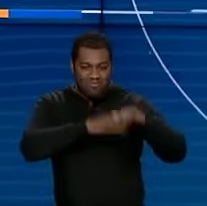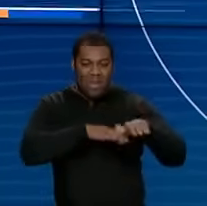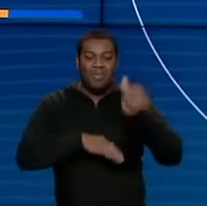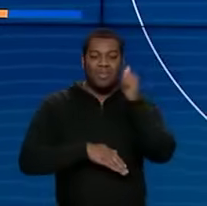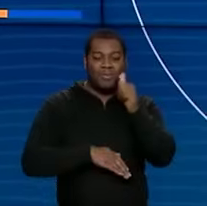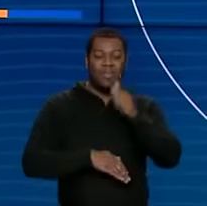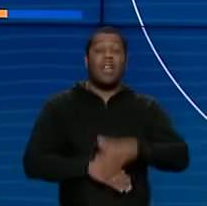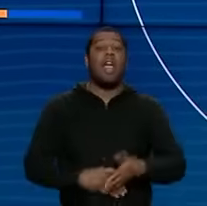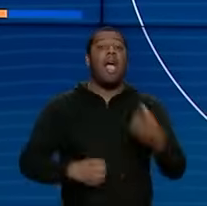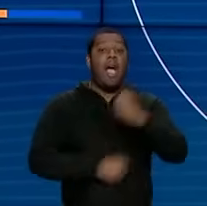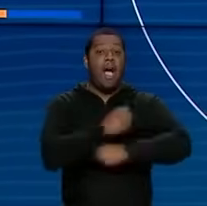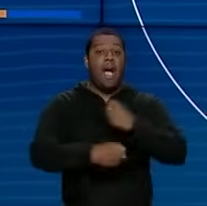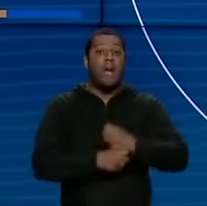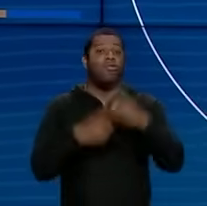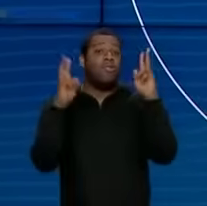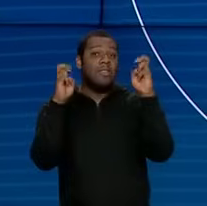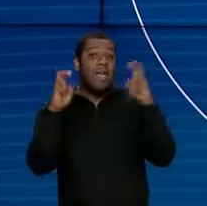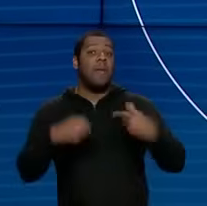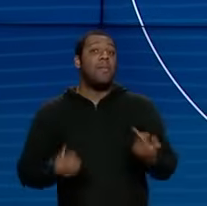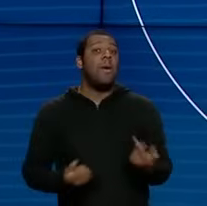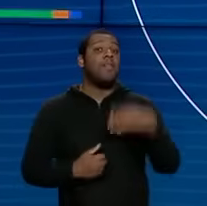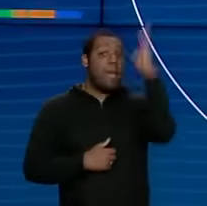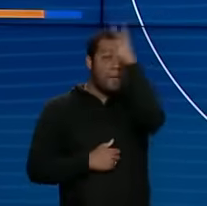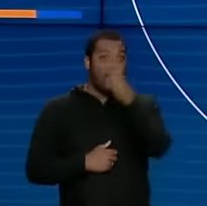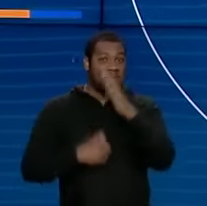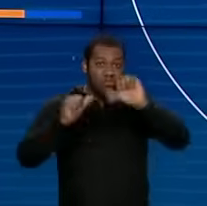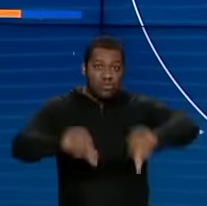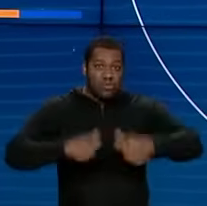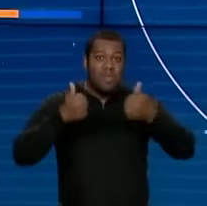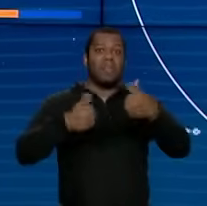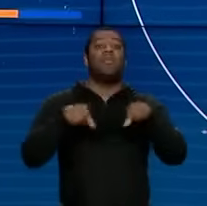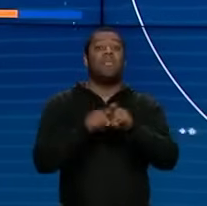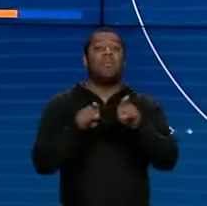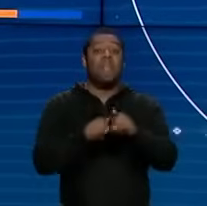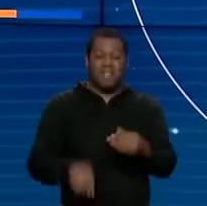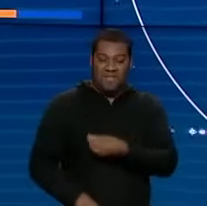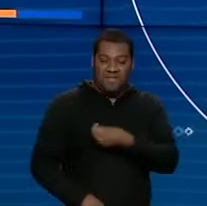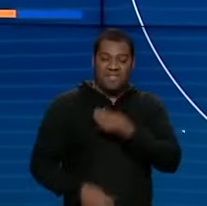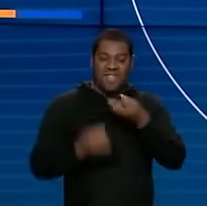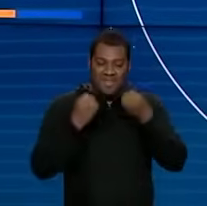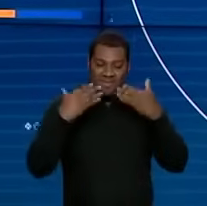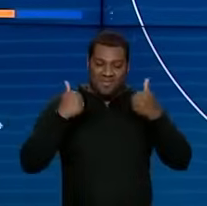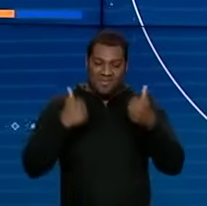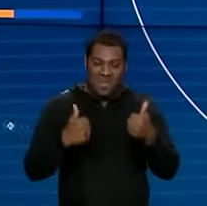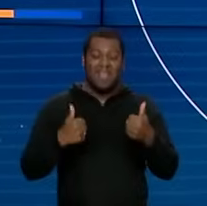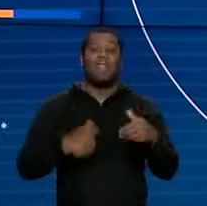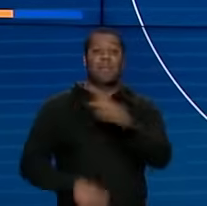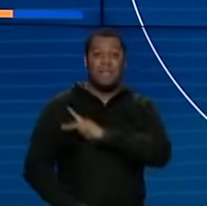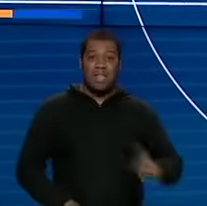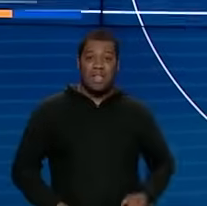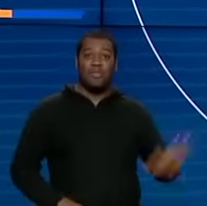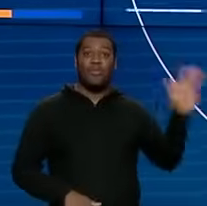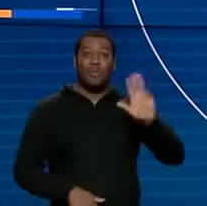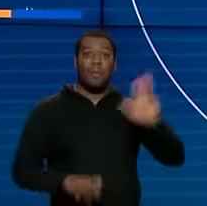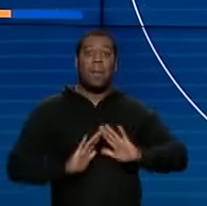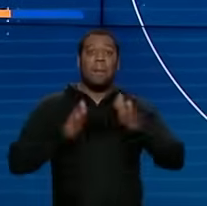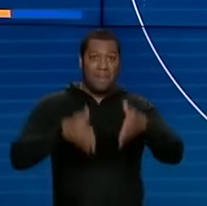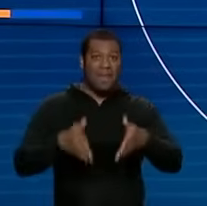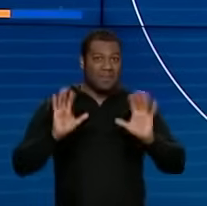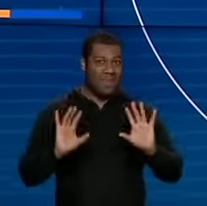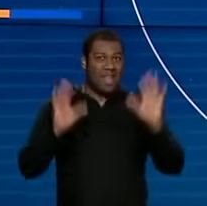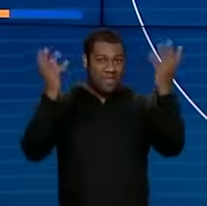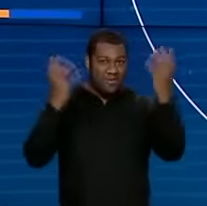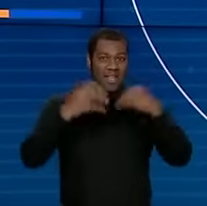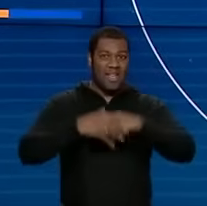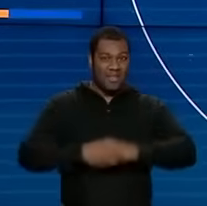o tema deste ano é pela reconstrução do Brasil e pelo bem viver e o presidente Lula participa agora da cerimônia que marca